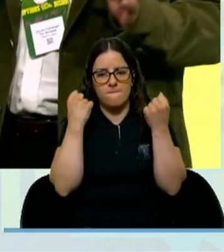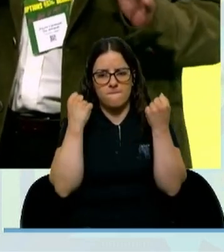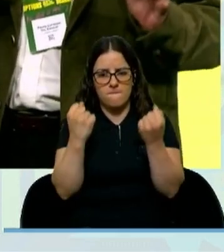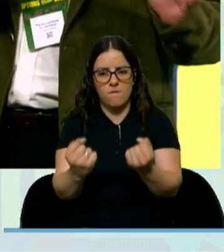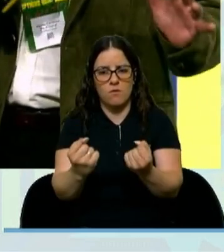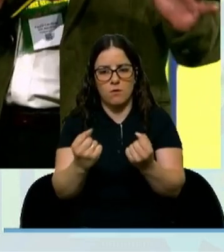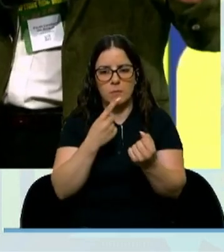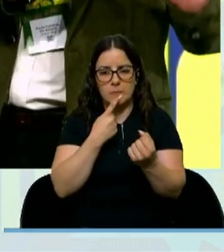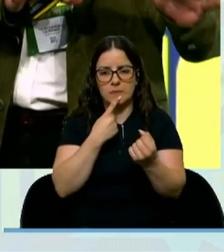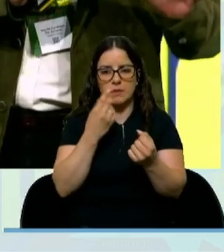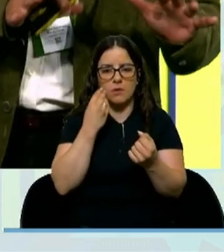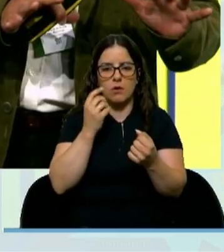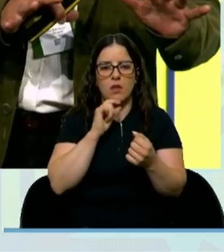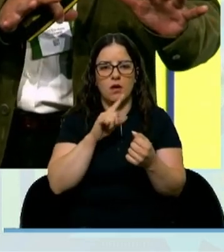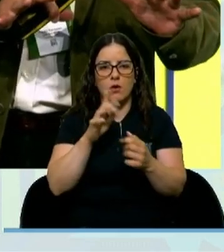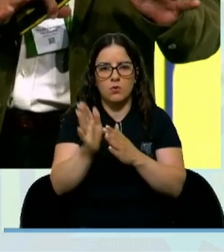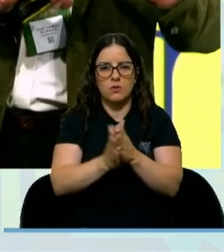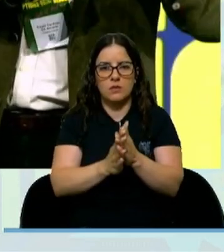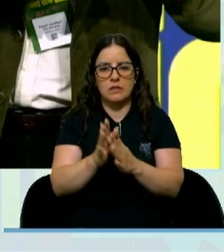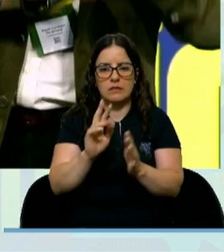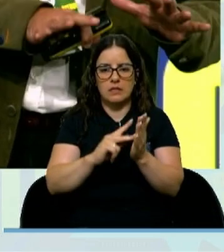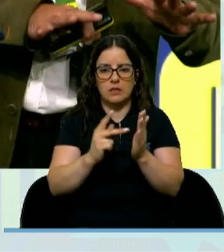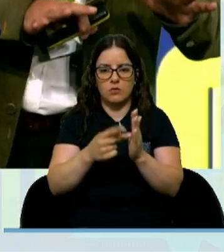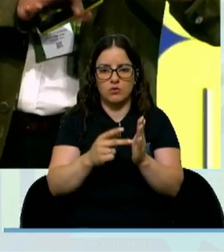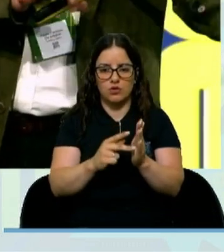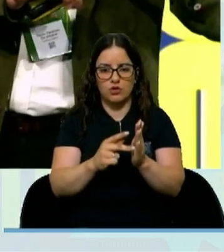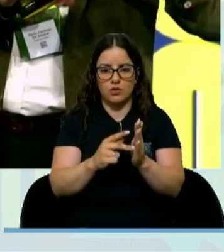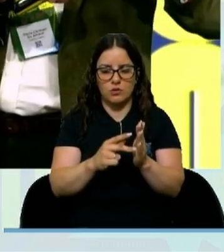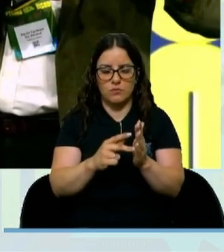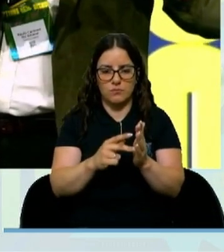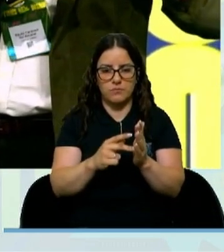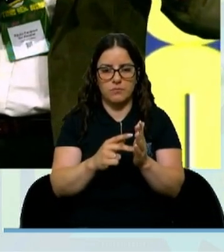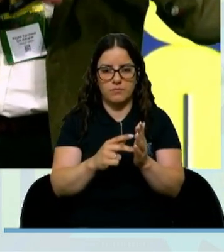como é que nós podemos utilizar esta tecnologia e agora a ideia é